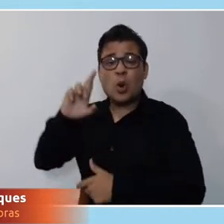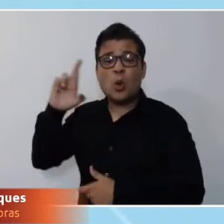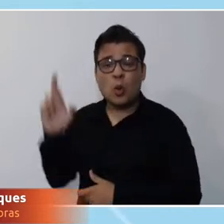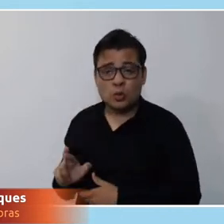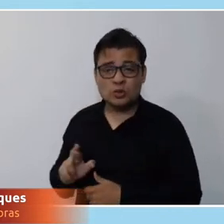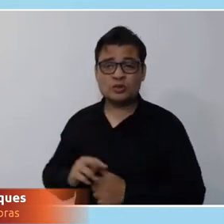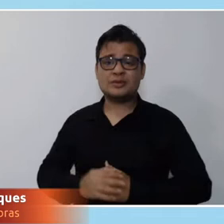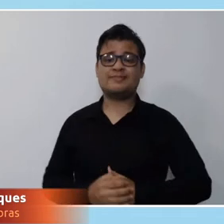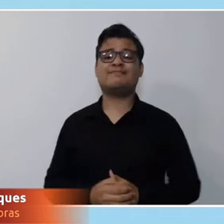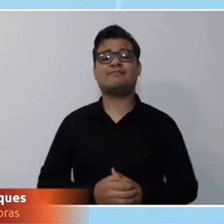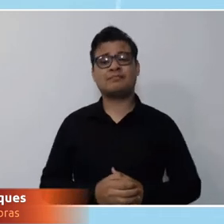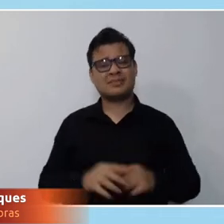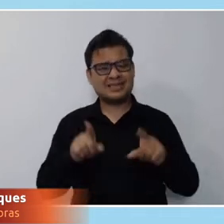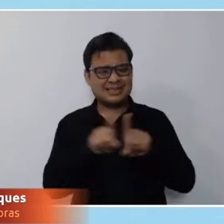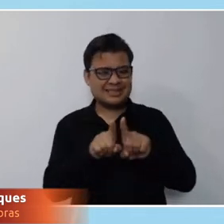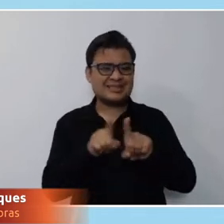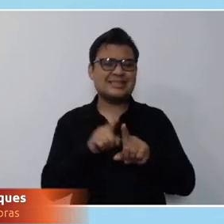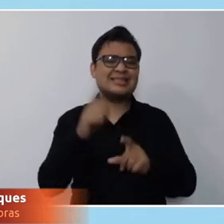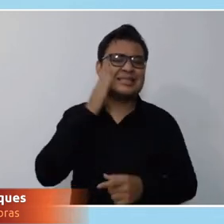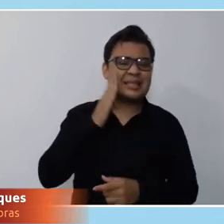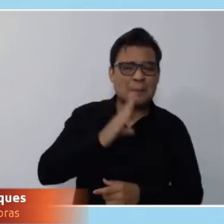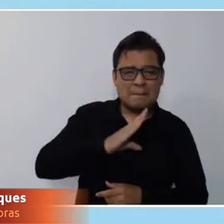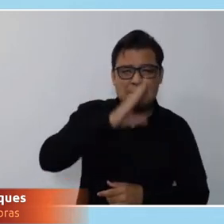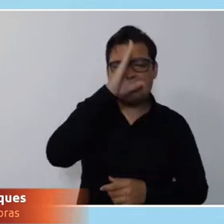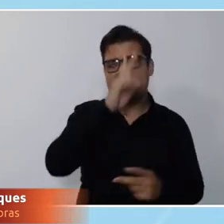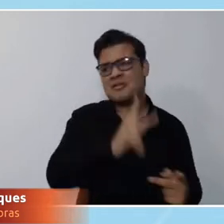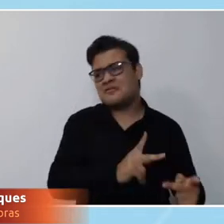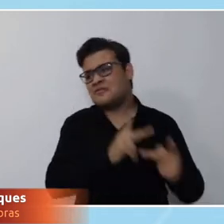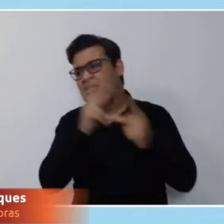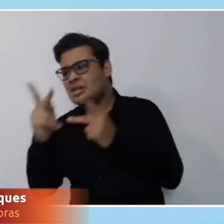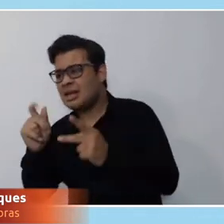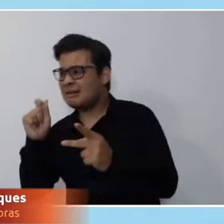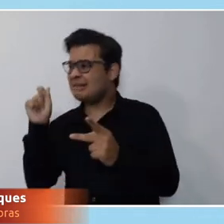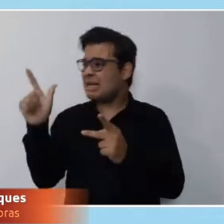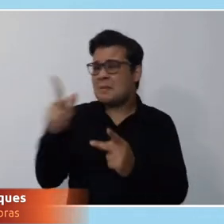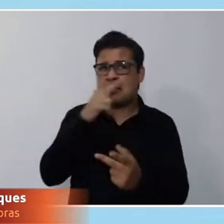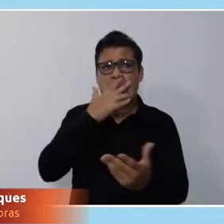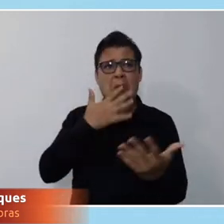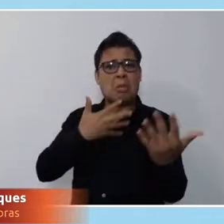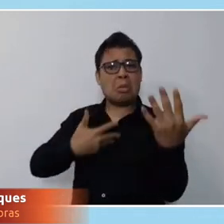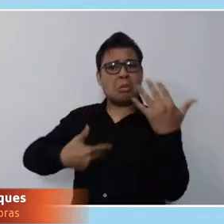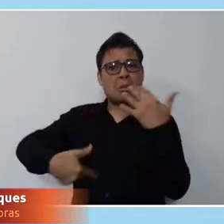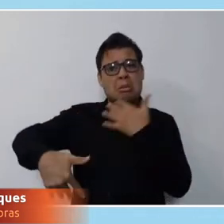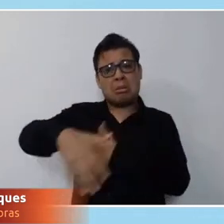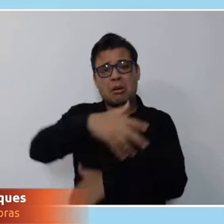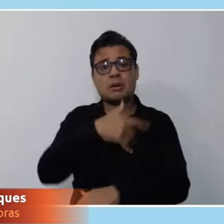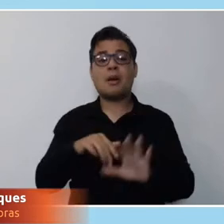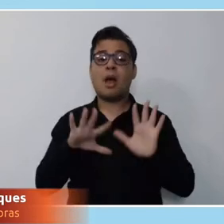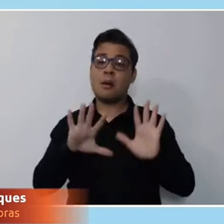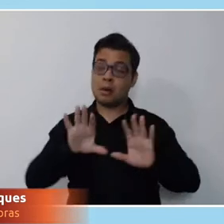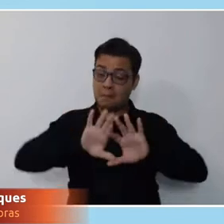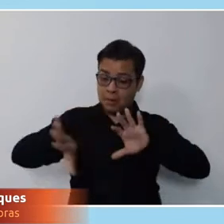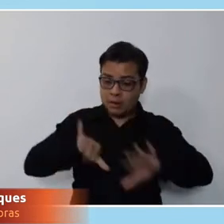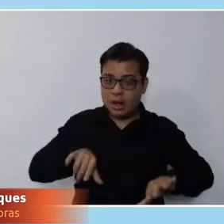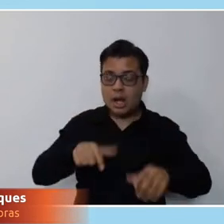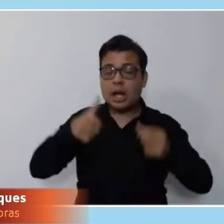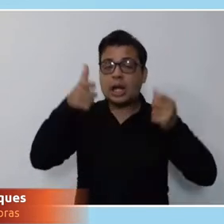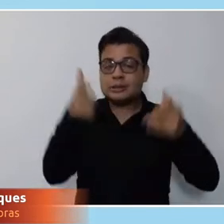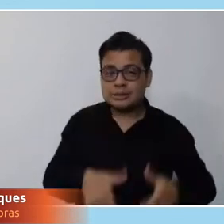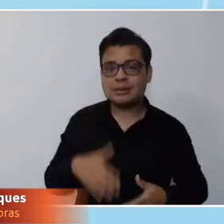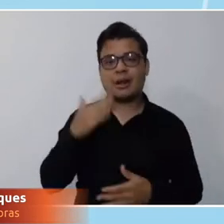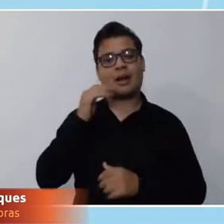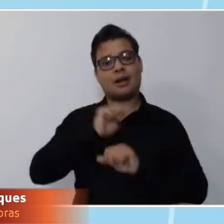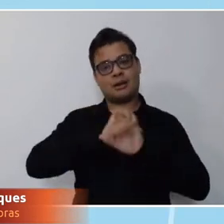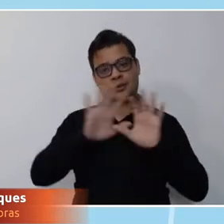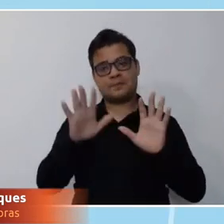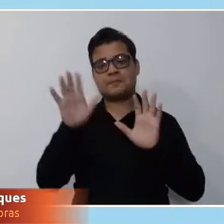de Jair Bolsonaro à Rússia e o Telegram e tudo isso, a gente tem que separar um pouquinho para poder entender. Os fundadores do